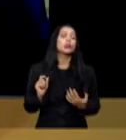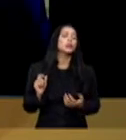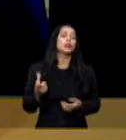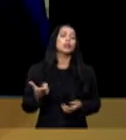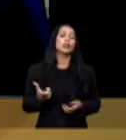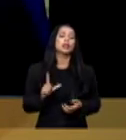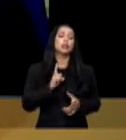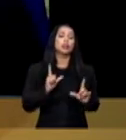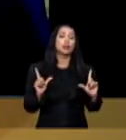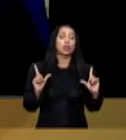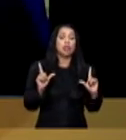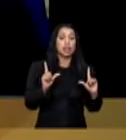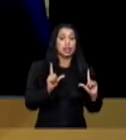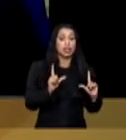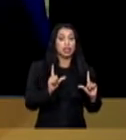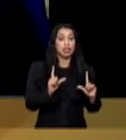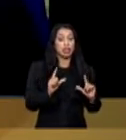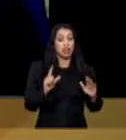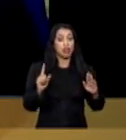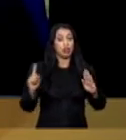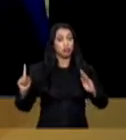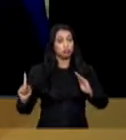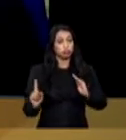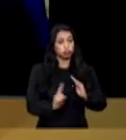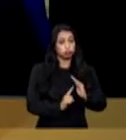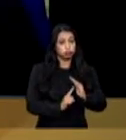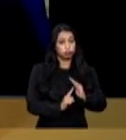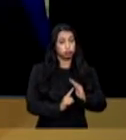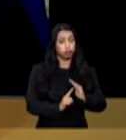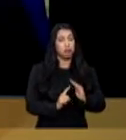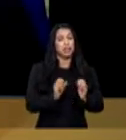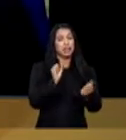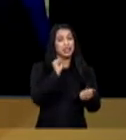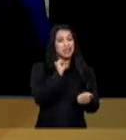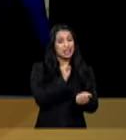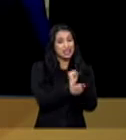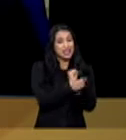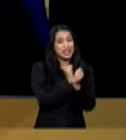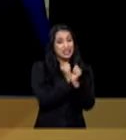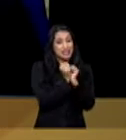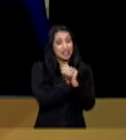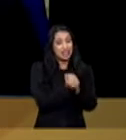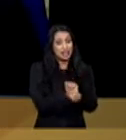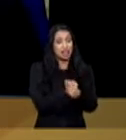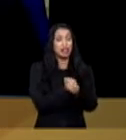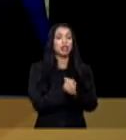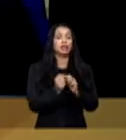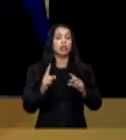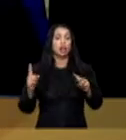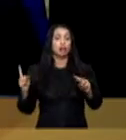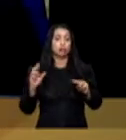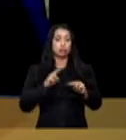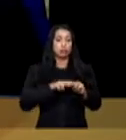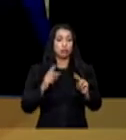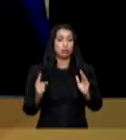comparativamente para aquele que reduz um ser humano a condição análogo à de escravo. Combinou-se uma pena de reclusão